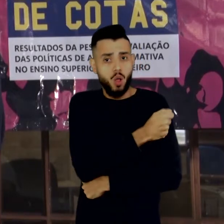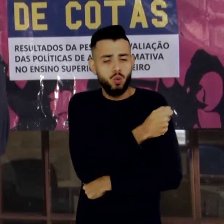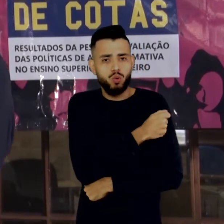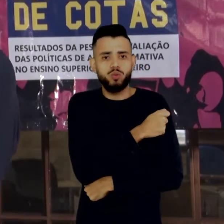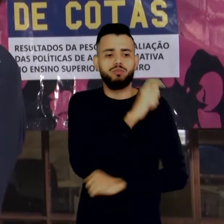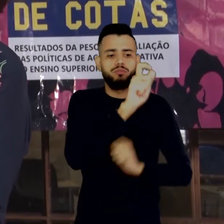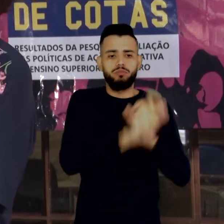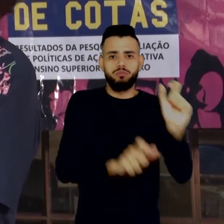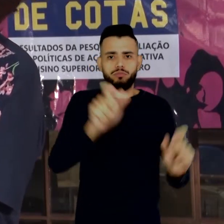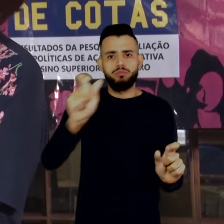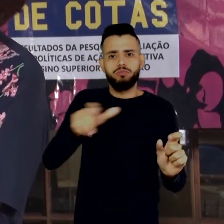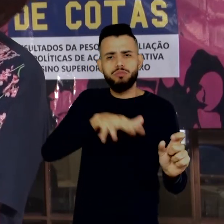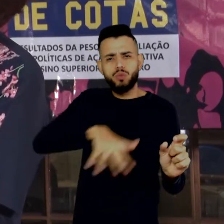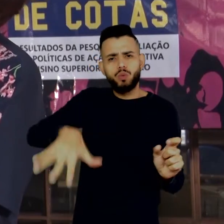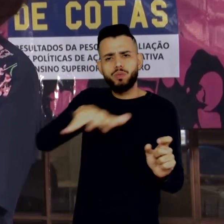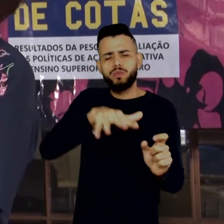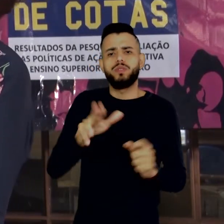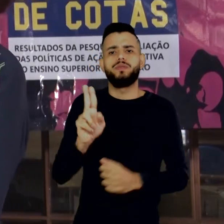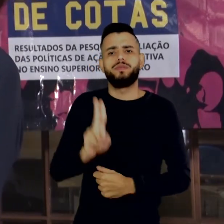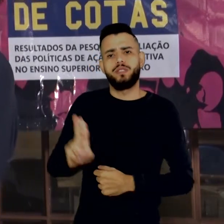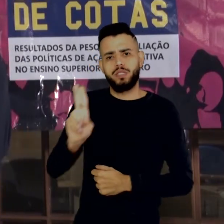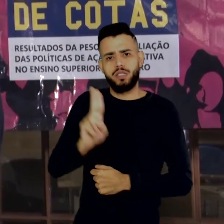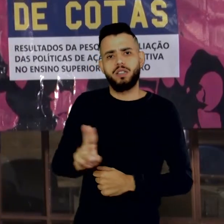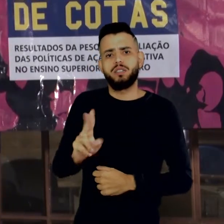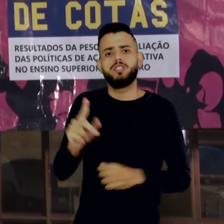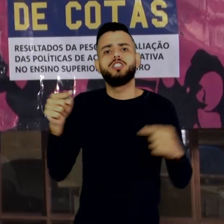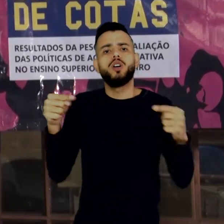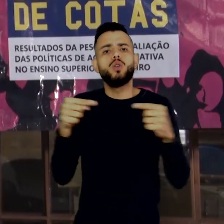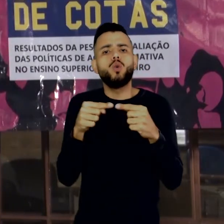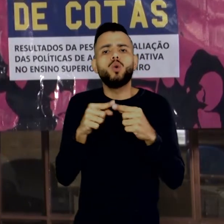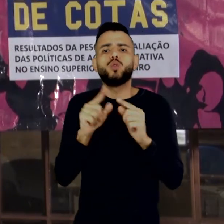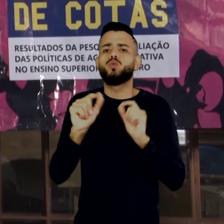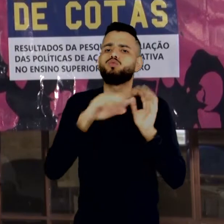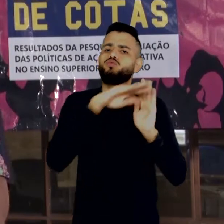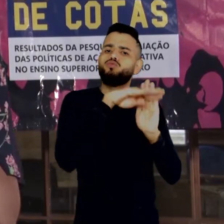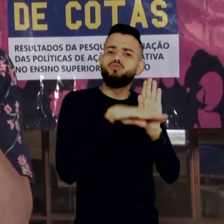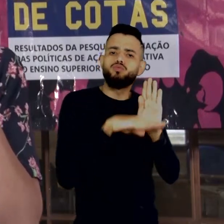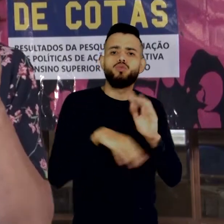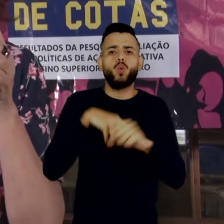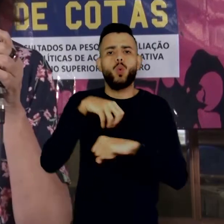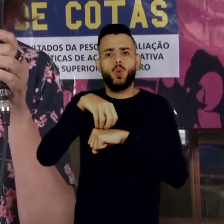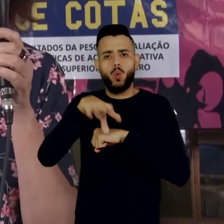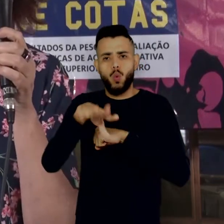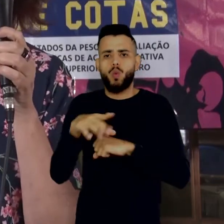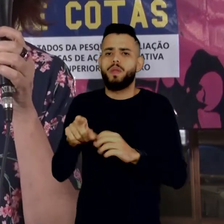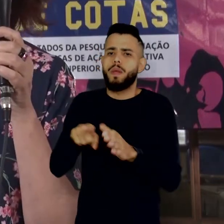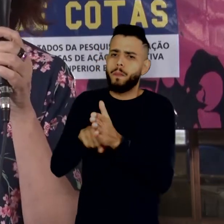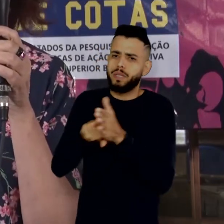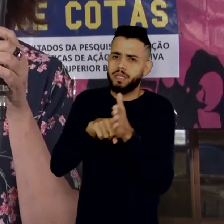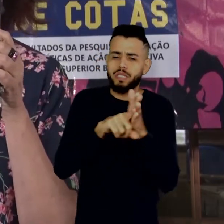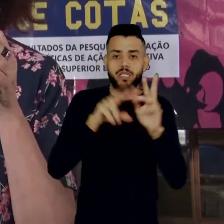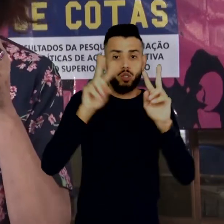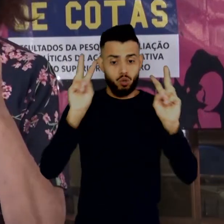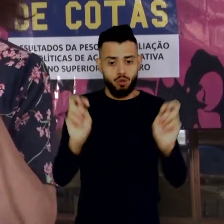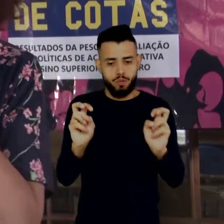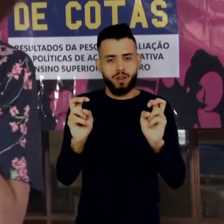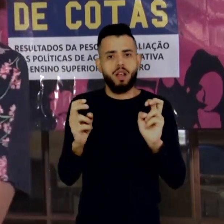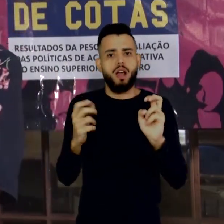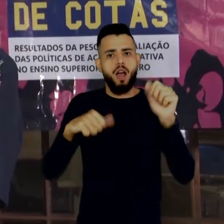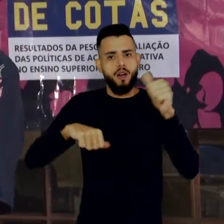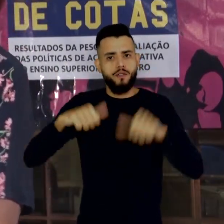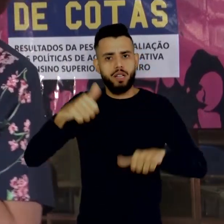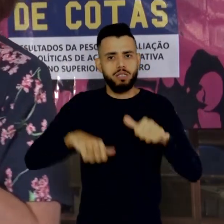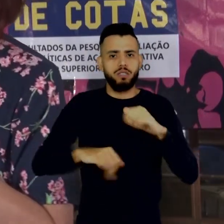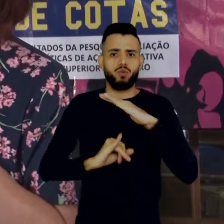demais sujeitos da comunidade universitária, de acordo com o conjunto de recomendações do nosso estudo sobre avaliação institucional.